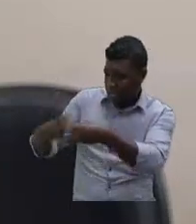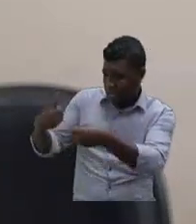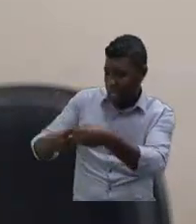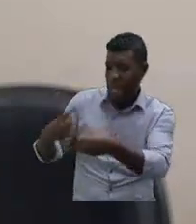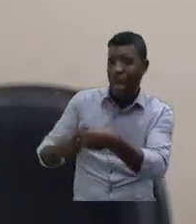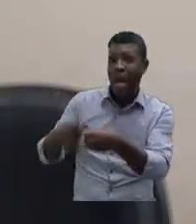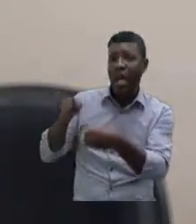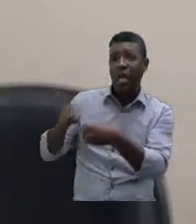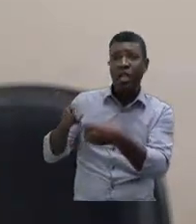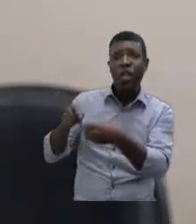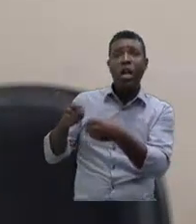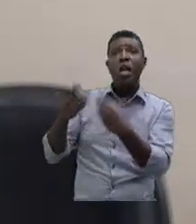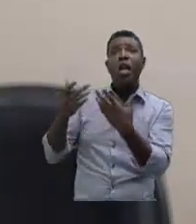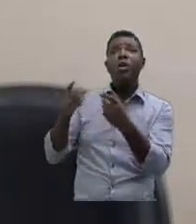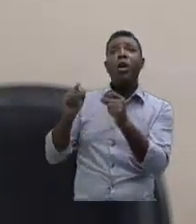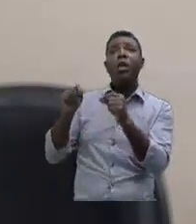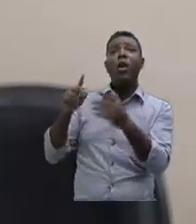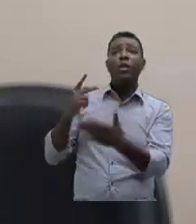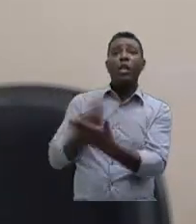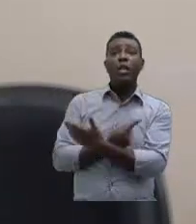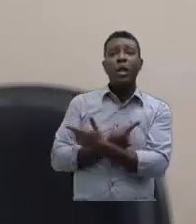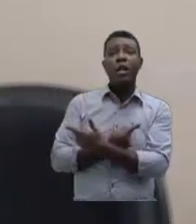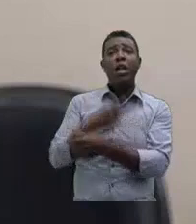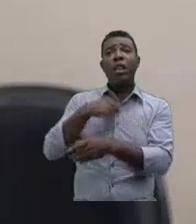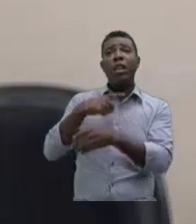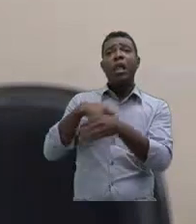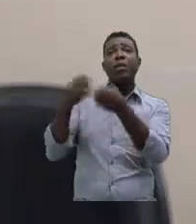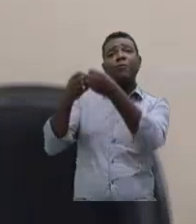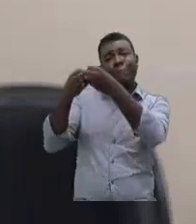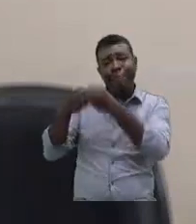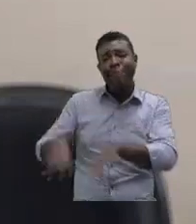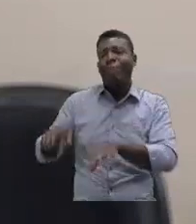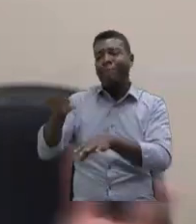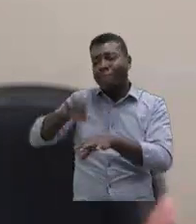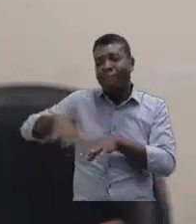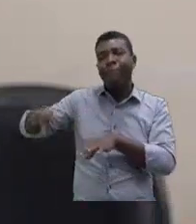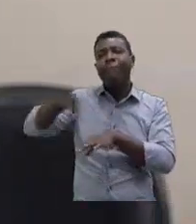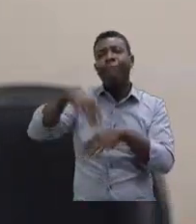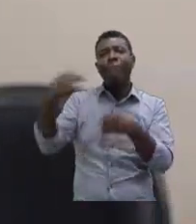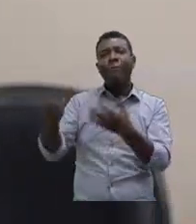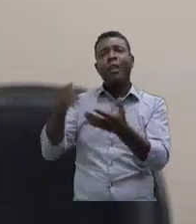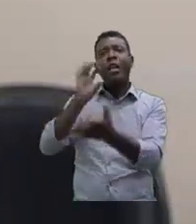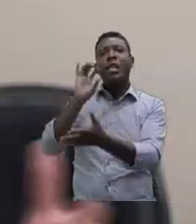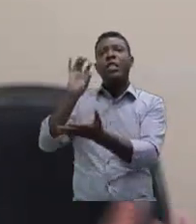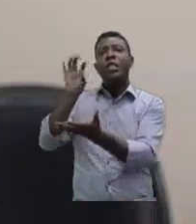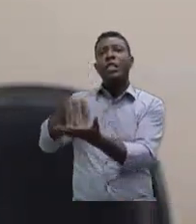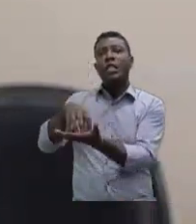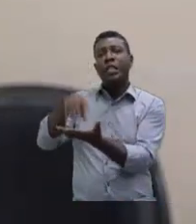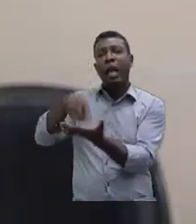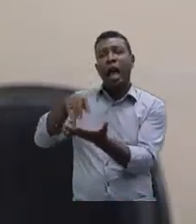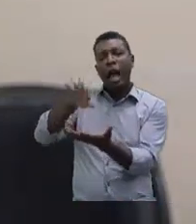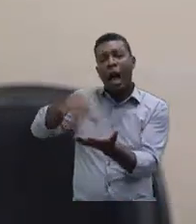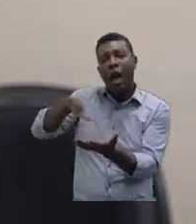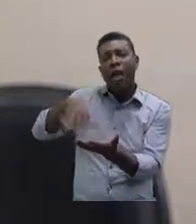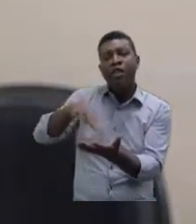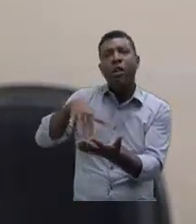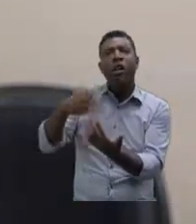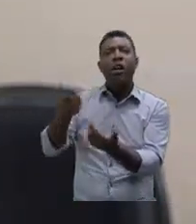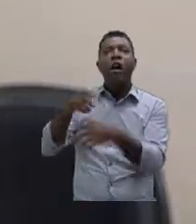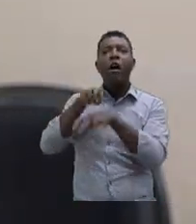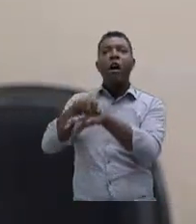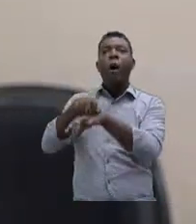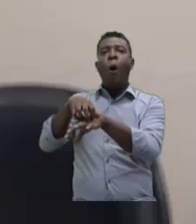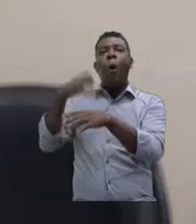tem afetado de forma muito vultuosa todo esse setor enganjado na cidade